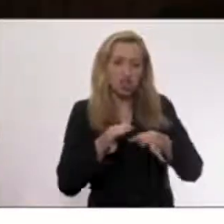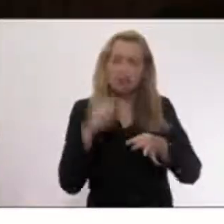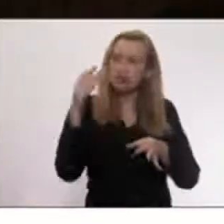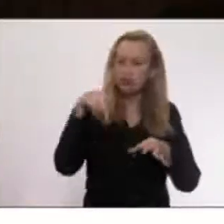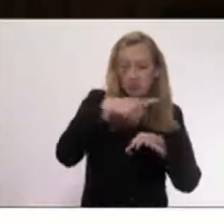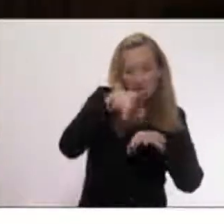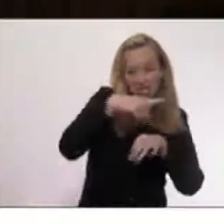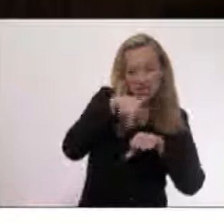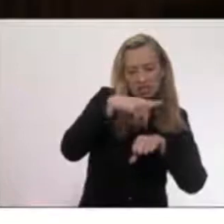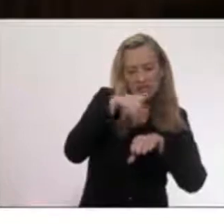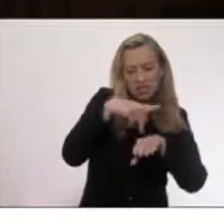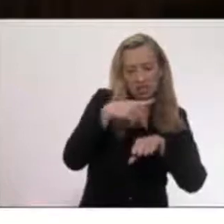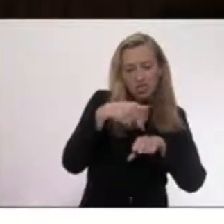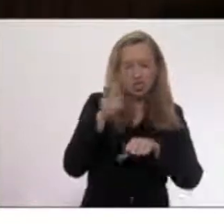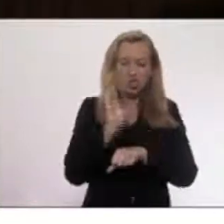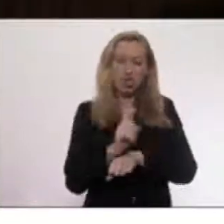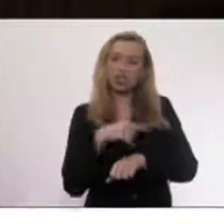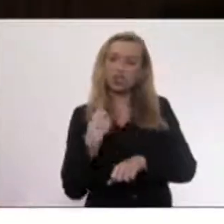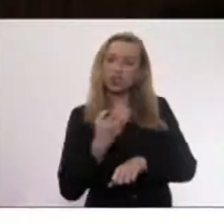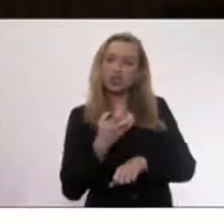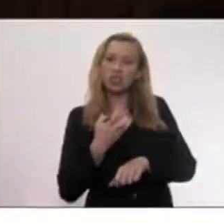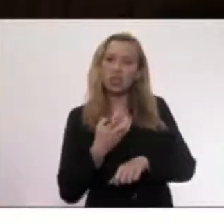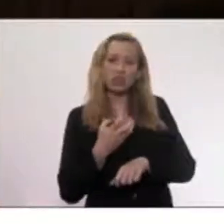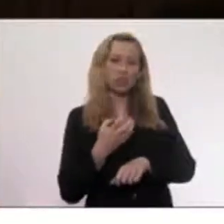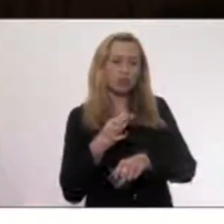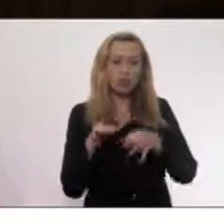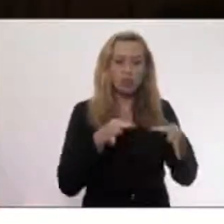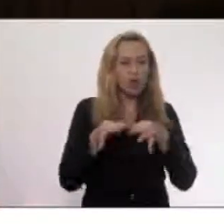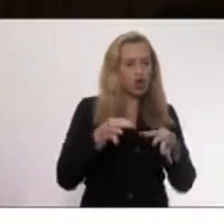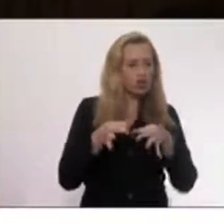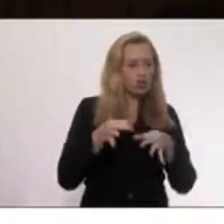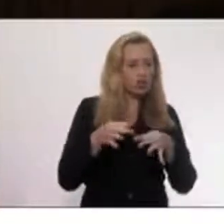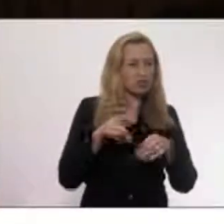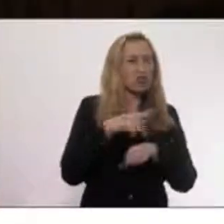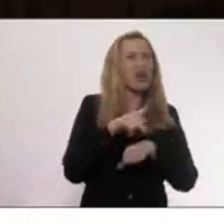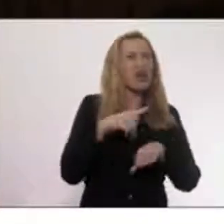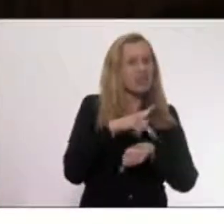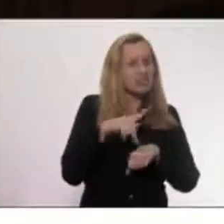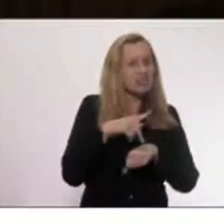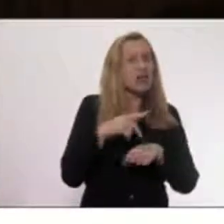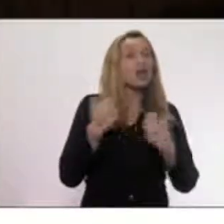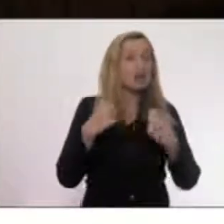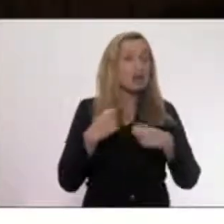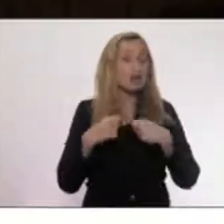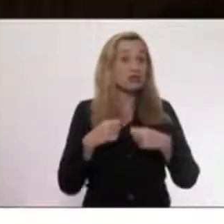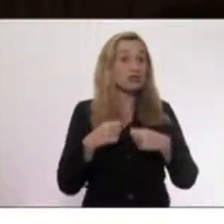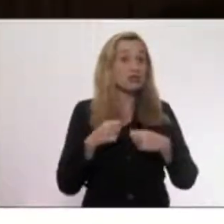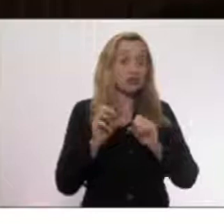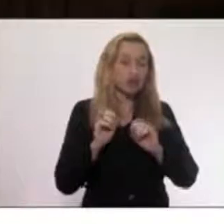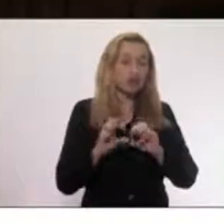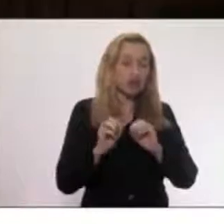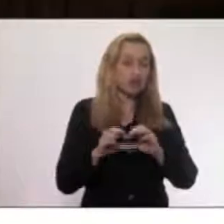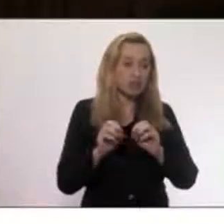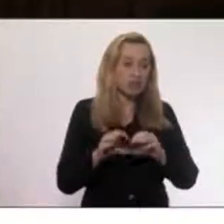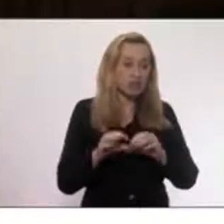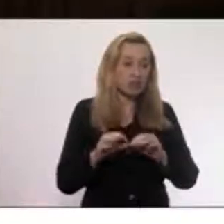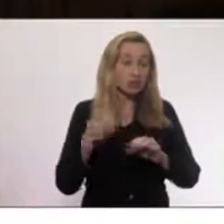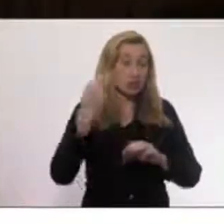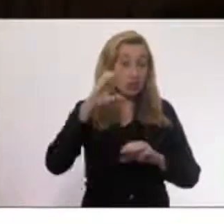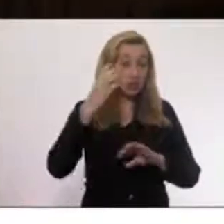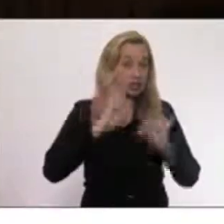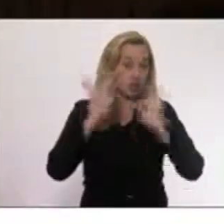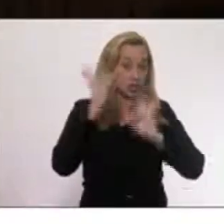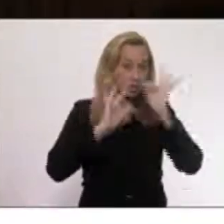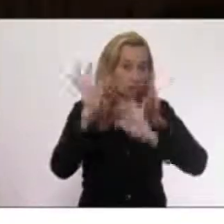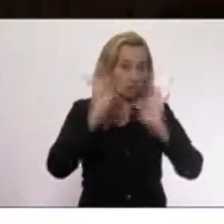de Estado que nós queremos. Um projeto de país precisa ter educação, a ciência, tecnologia